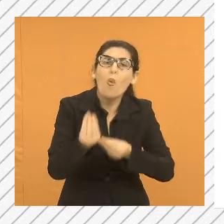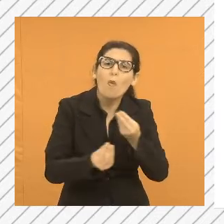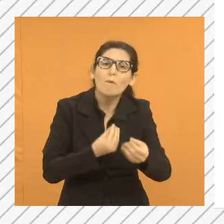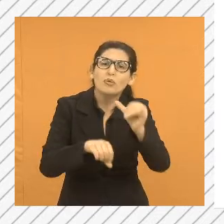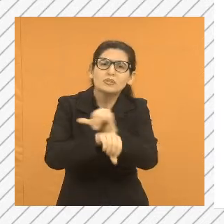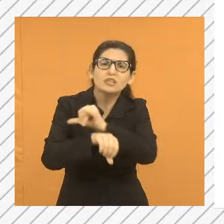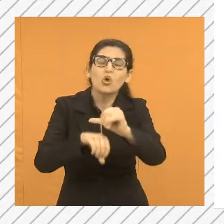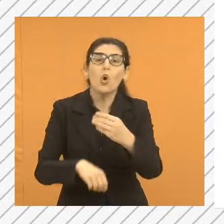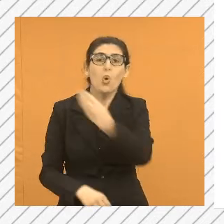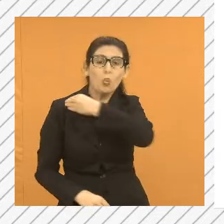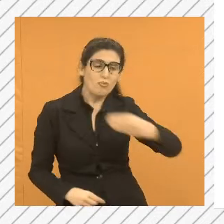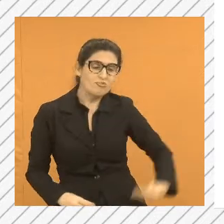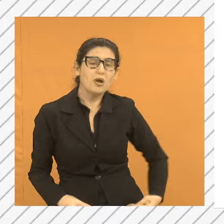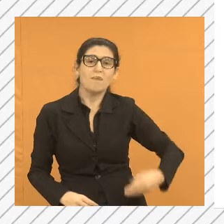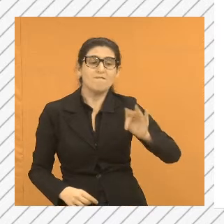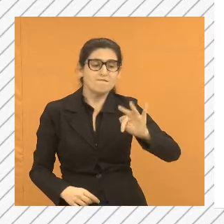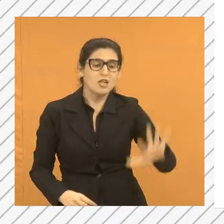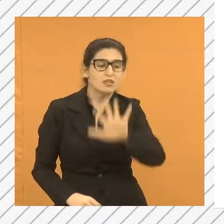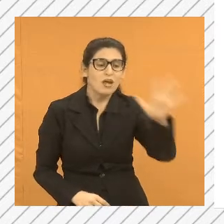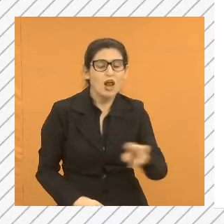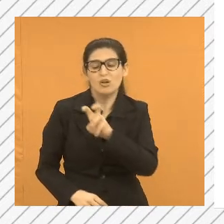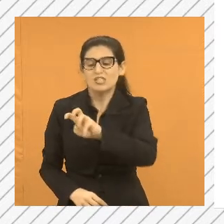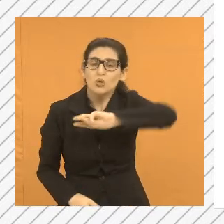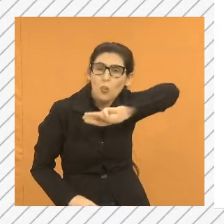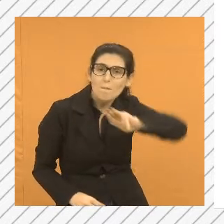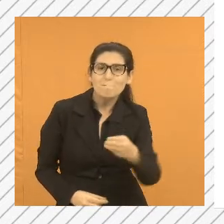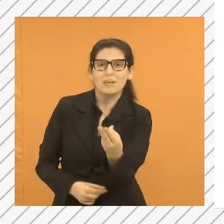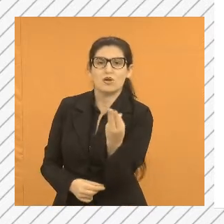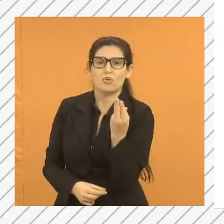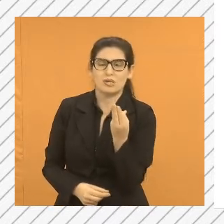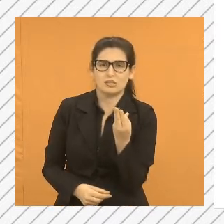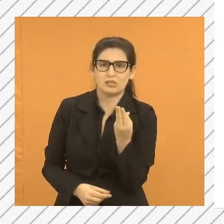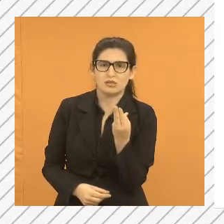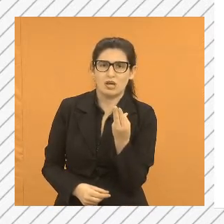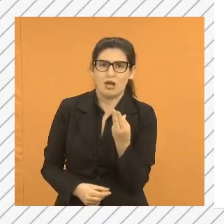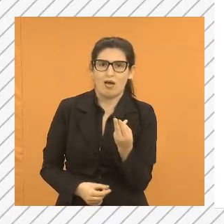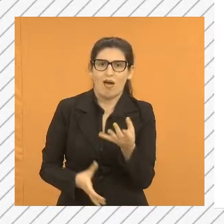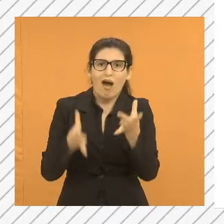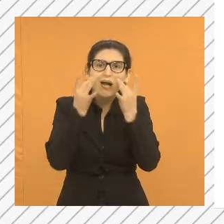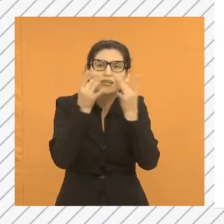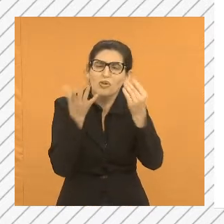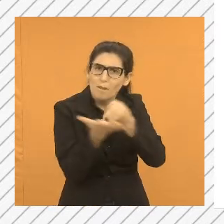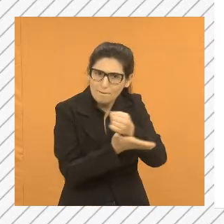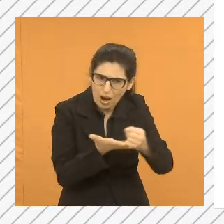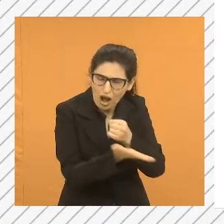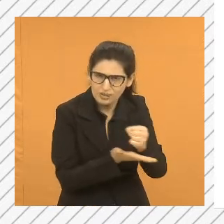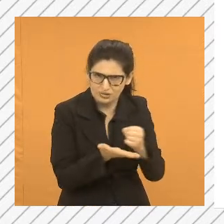do governo federal? 5 milhões para a atenção básica,